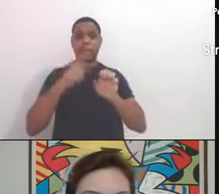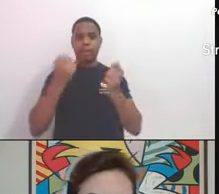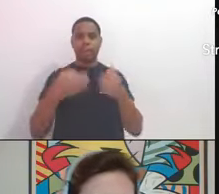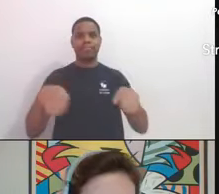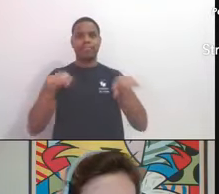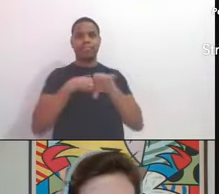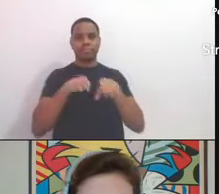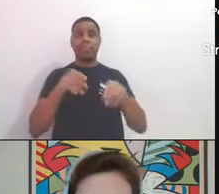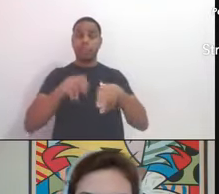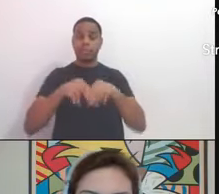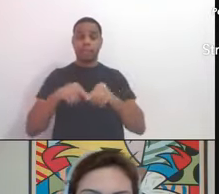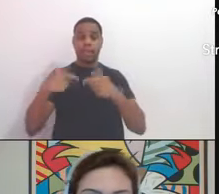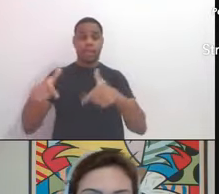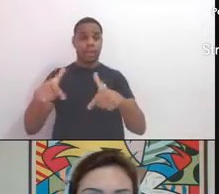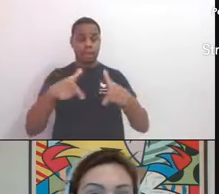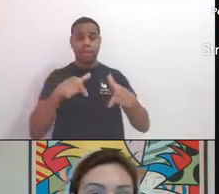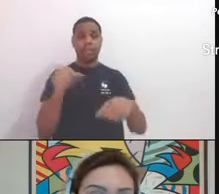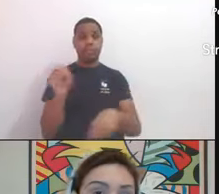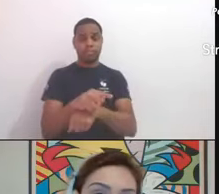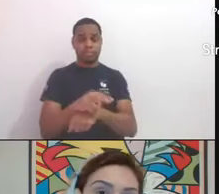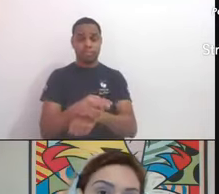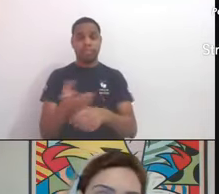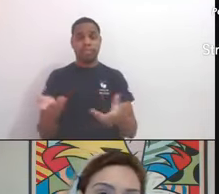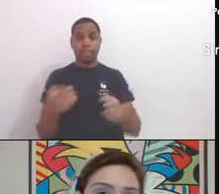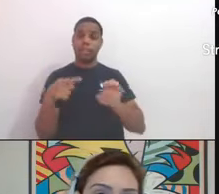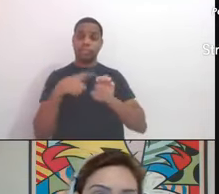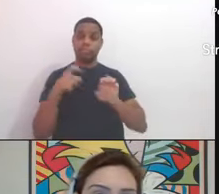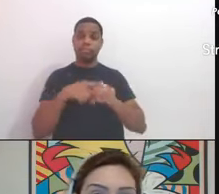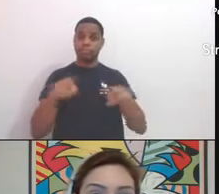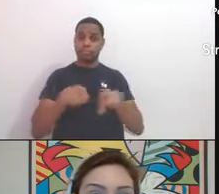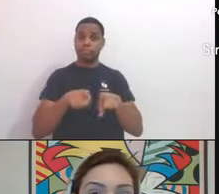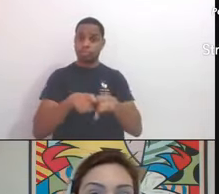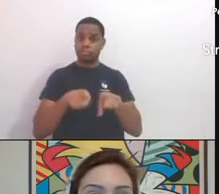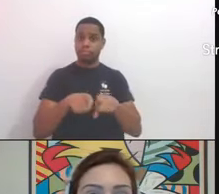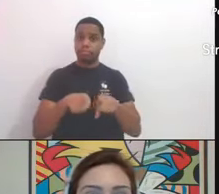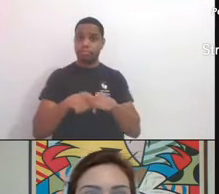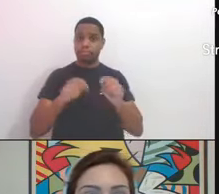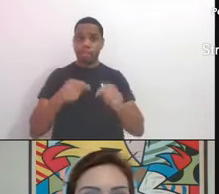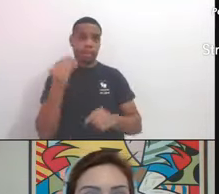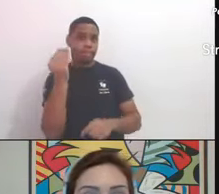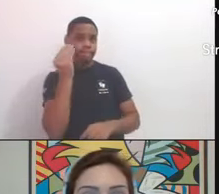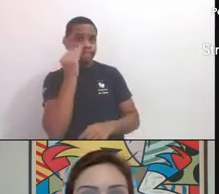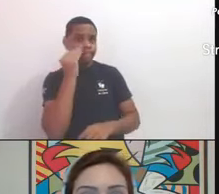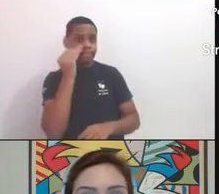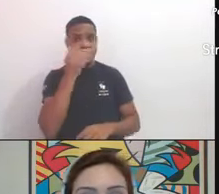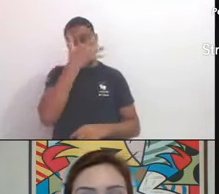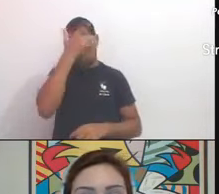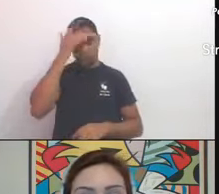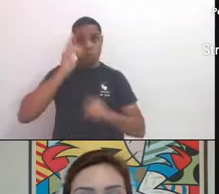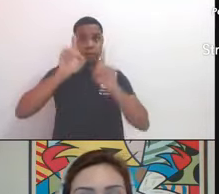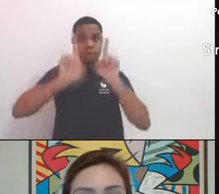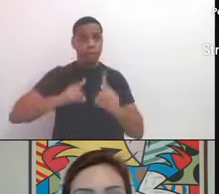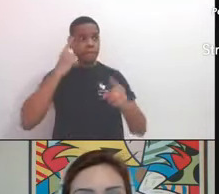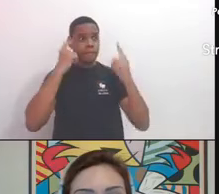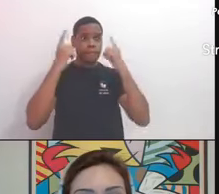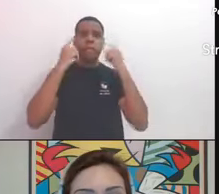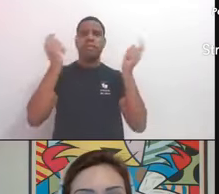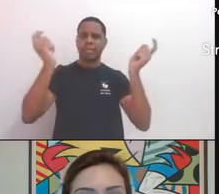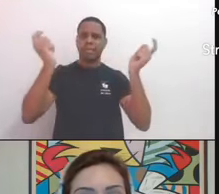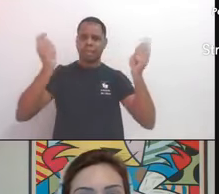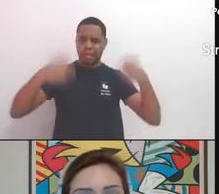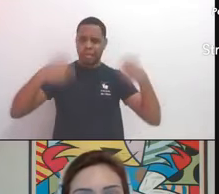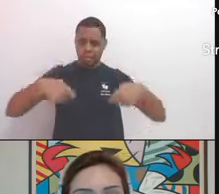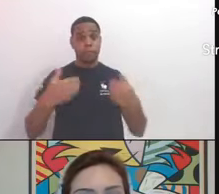tema que a gente vai tratar aqui hoje, né? E o empreendedorismo também é uma porta, é uma oportunidade para as pessoas com deficiência, né?